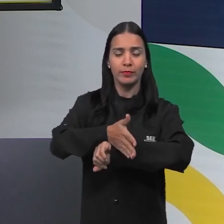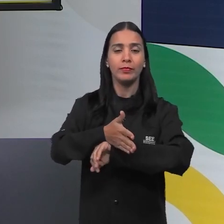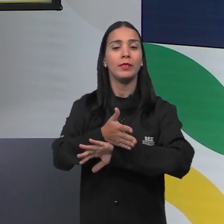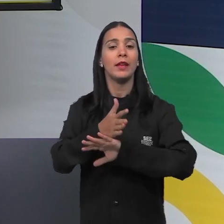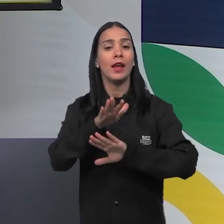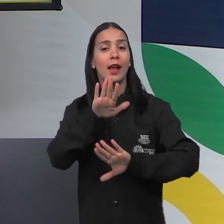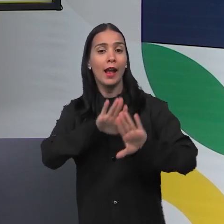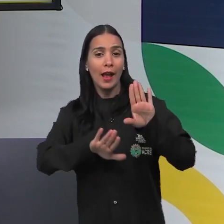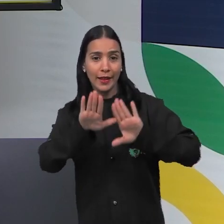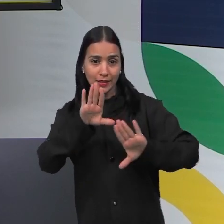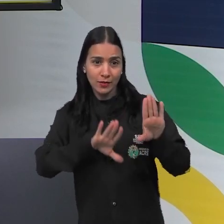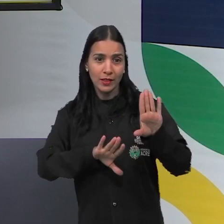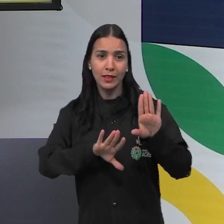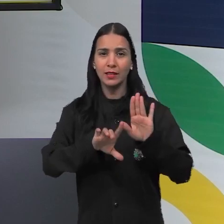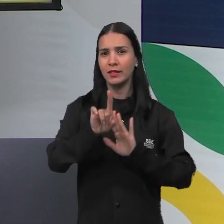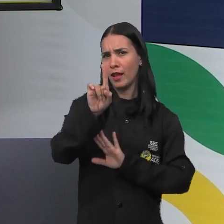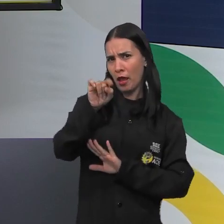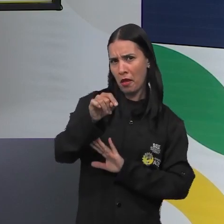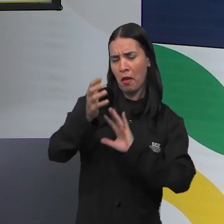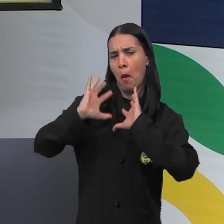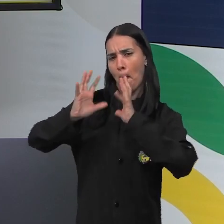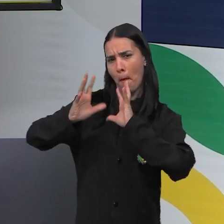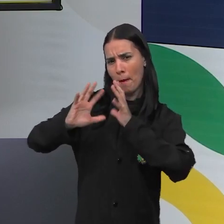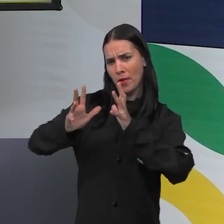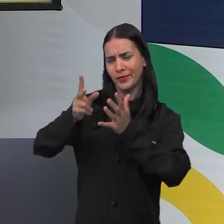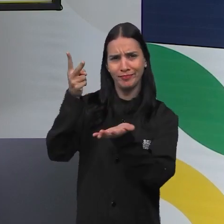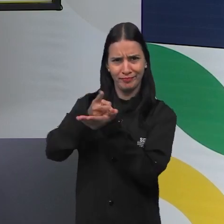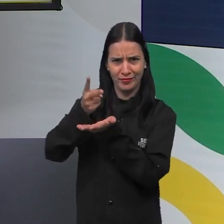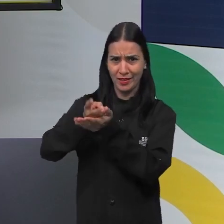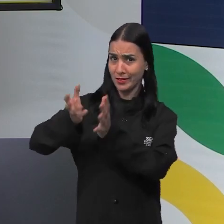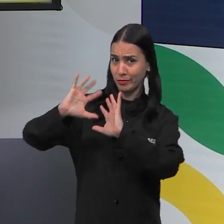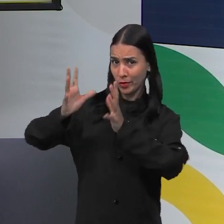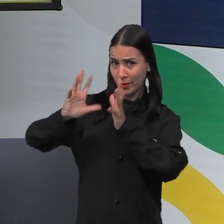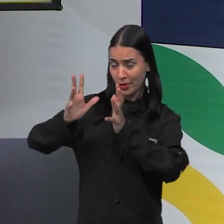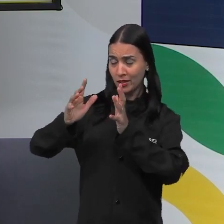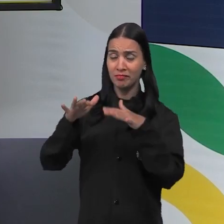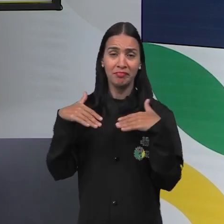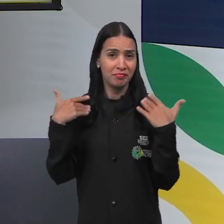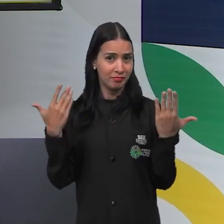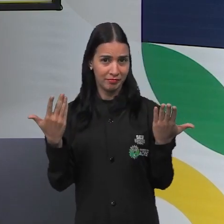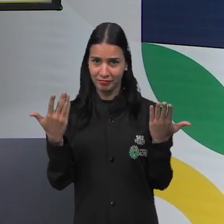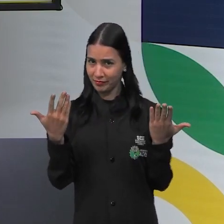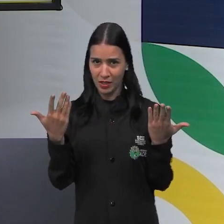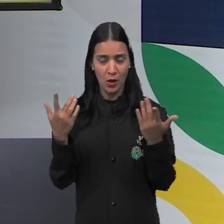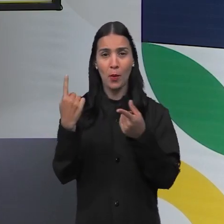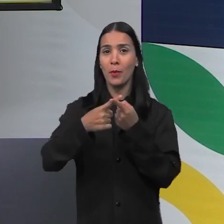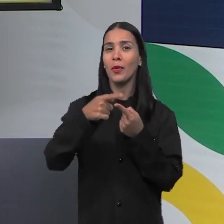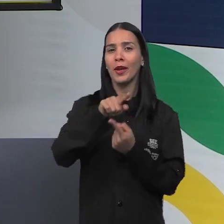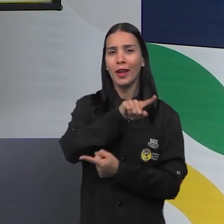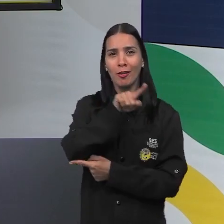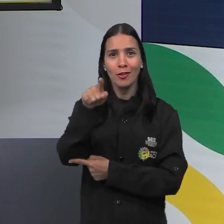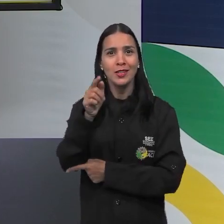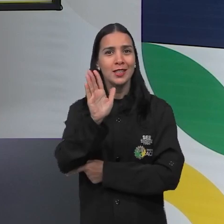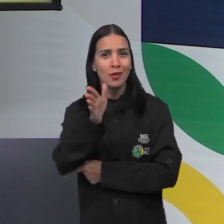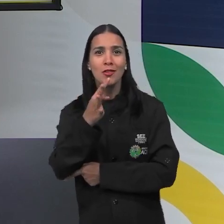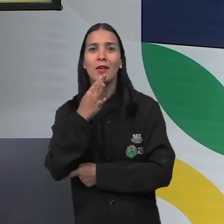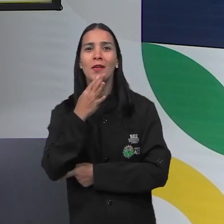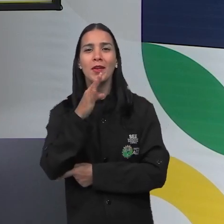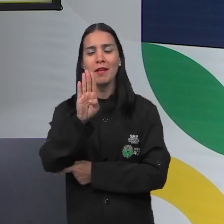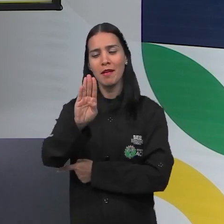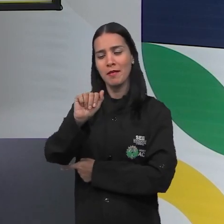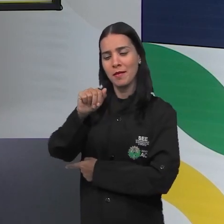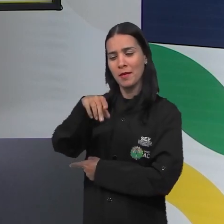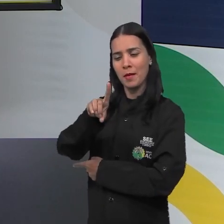objeto que vai pontuar, vai ser uma bola? Não necessariamente. Por exemplo, você já deve ter brincado de bandeirinha. A bandeirinha é